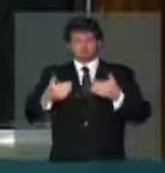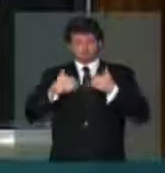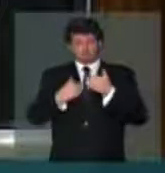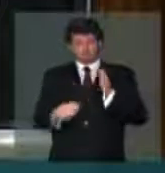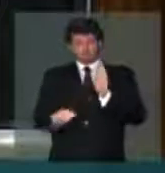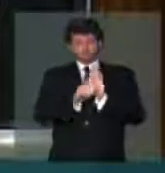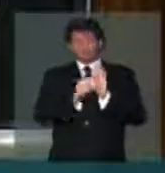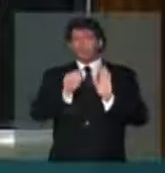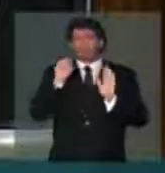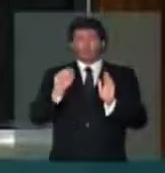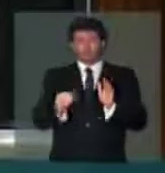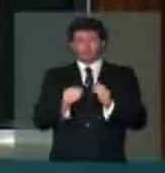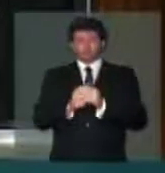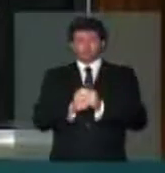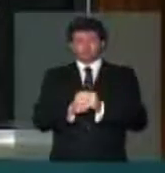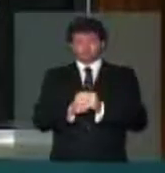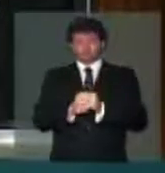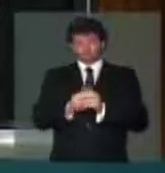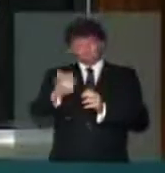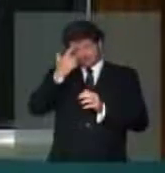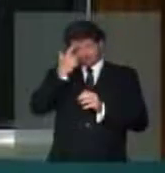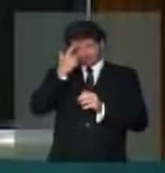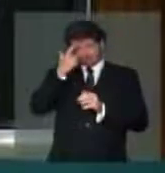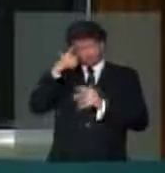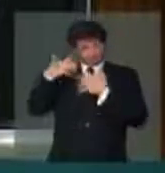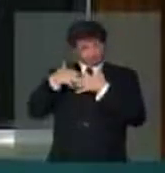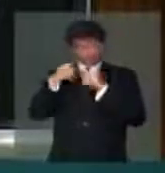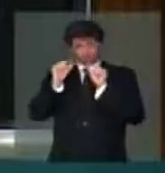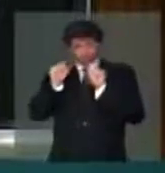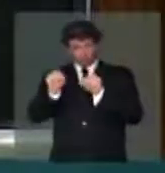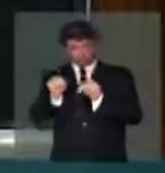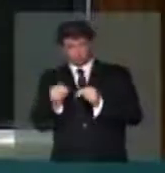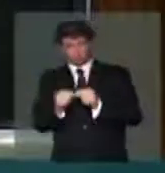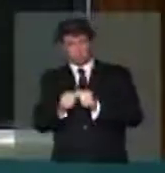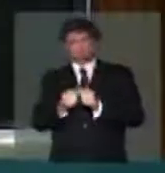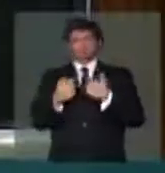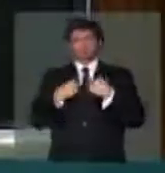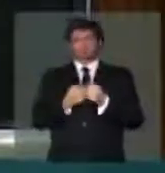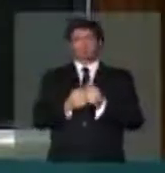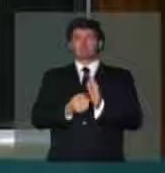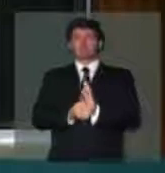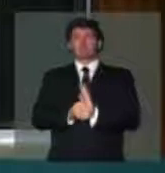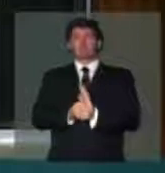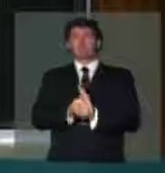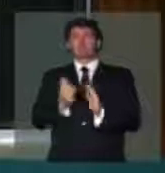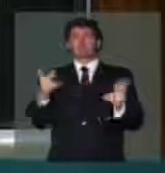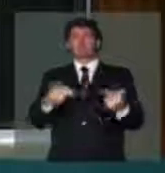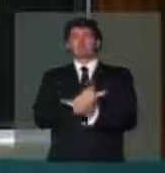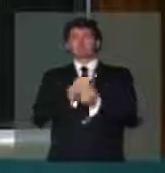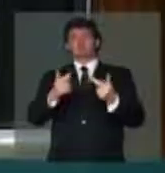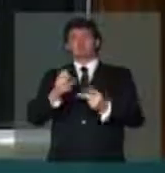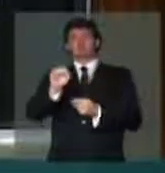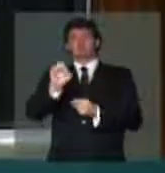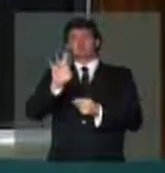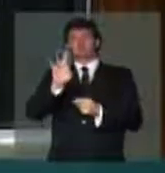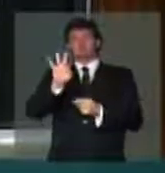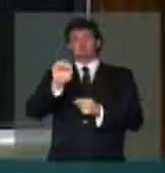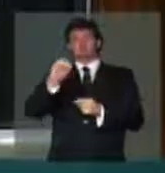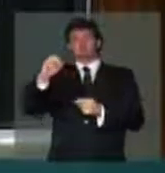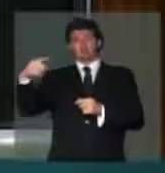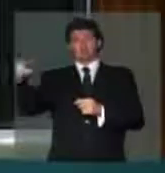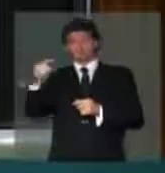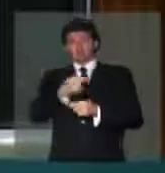aqui que, antes de refletir sobre tudo isso, eu fiz várias visitas ao meu sertão. A semana